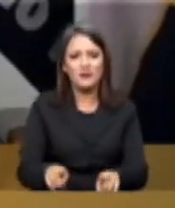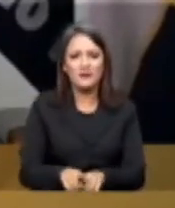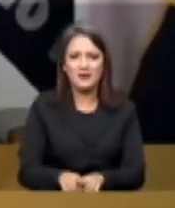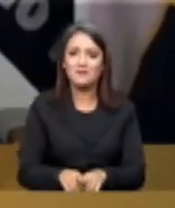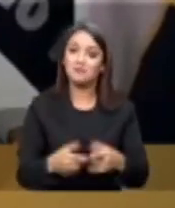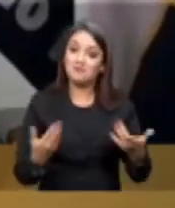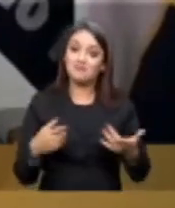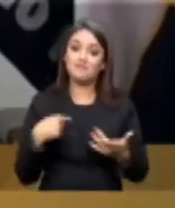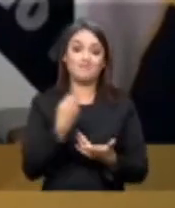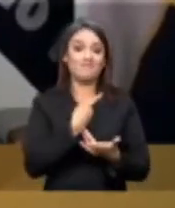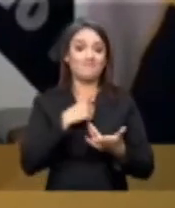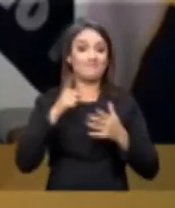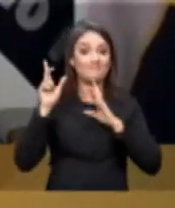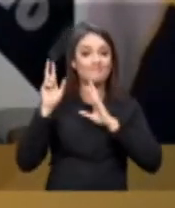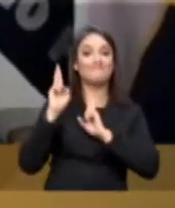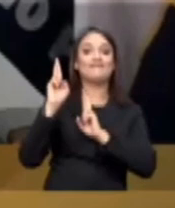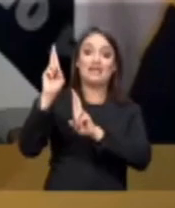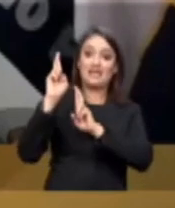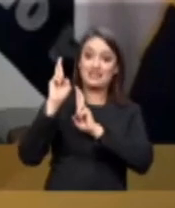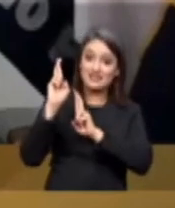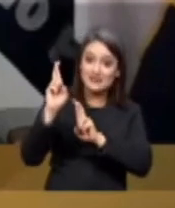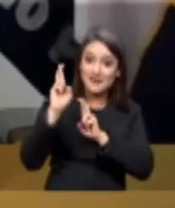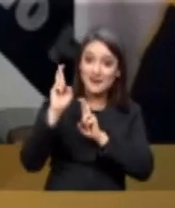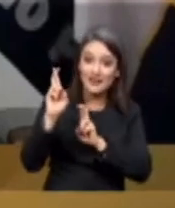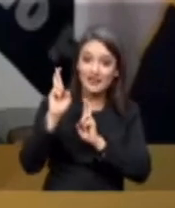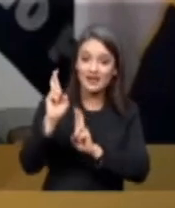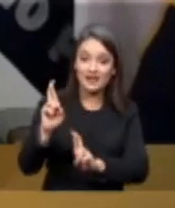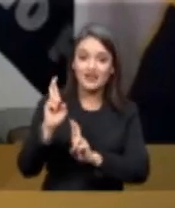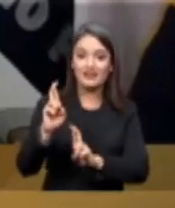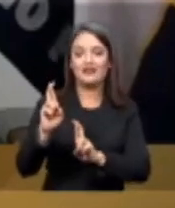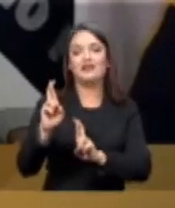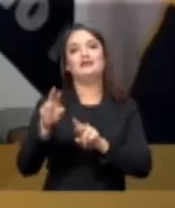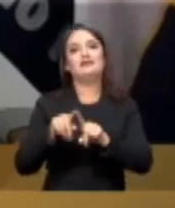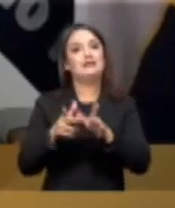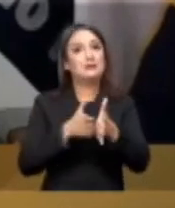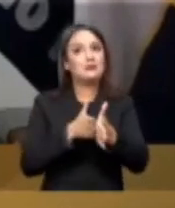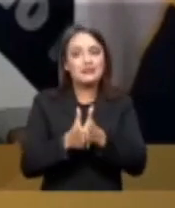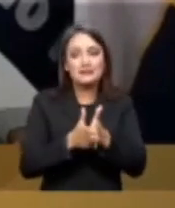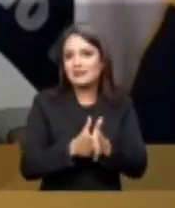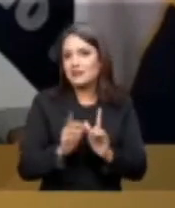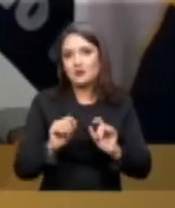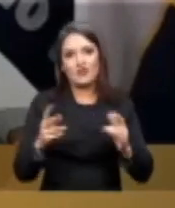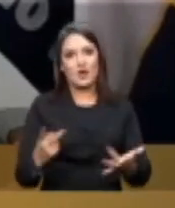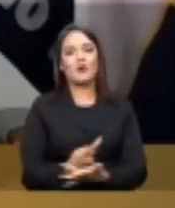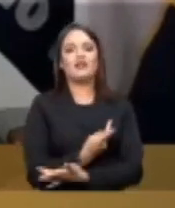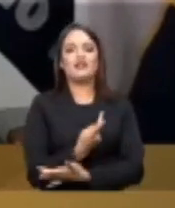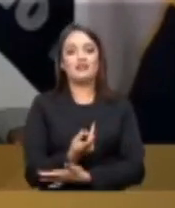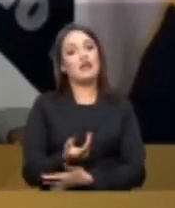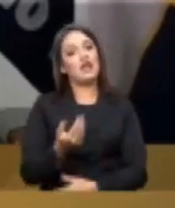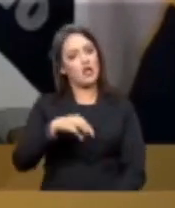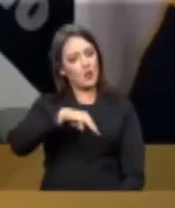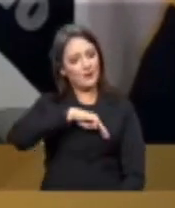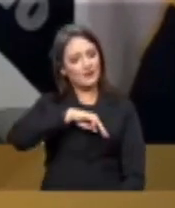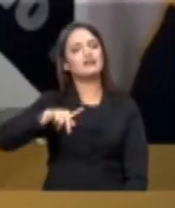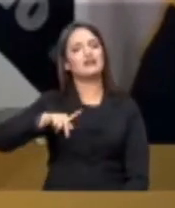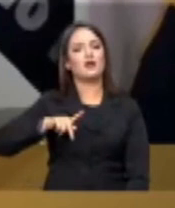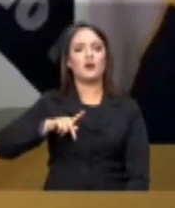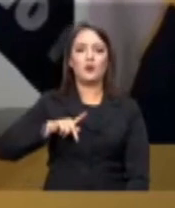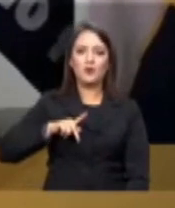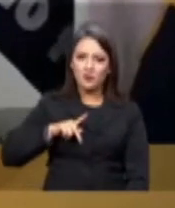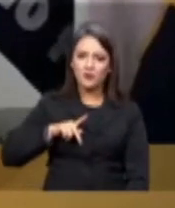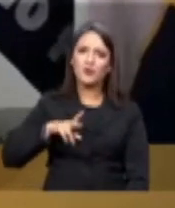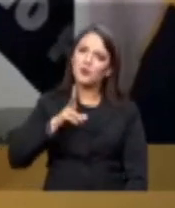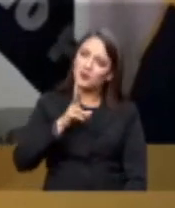sagradas esperanças e sublimes expectativas. E o Ministério Público reitera